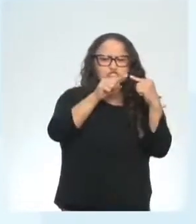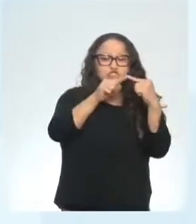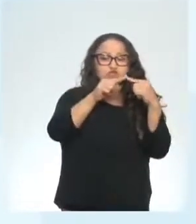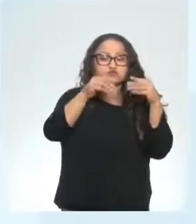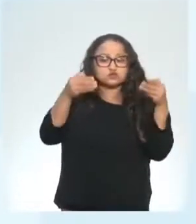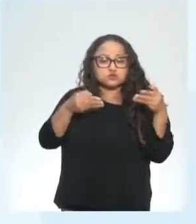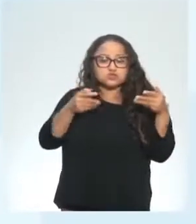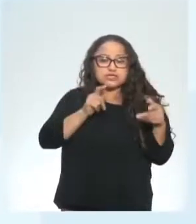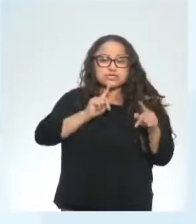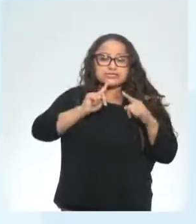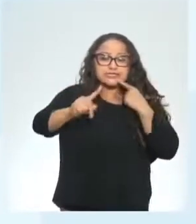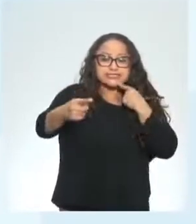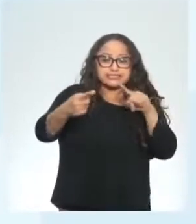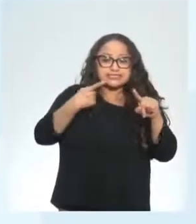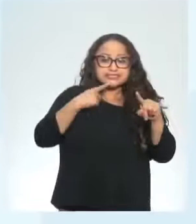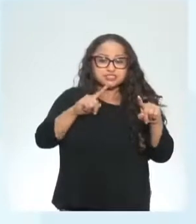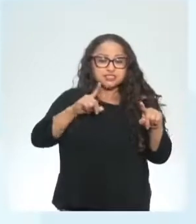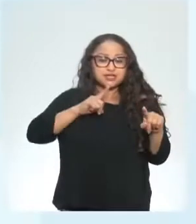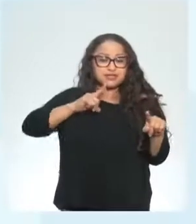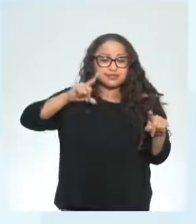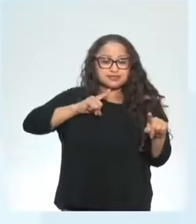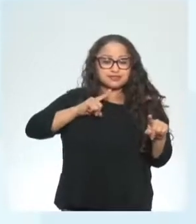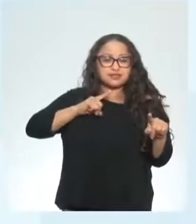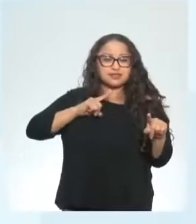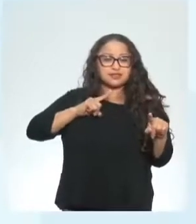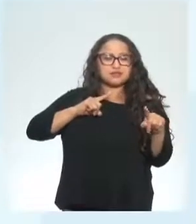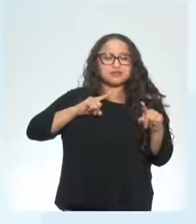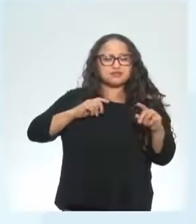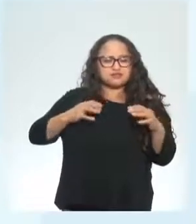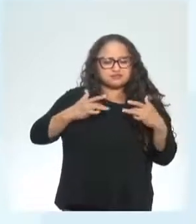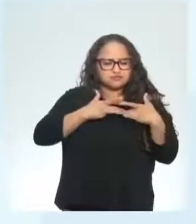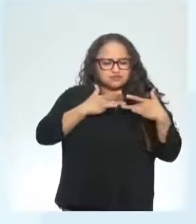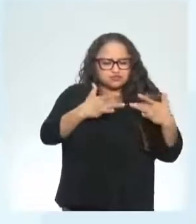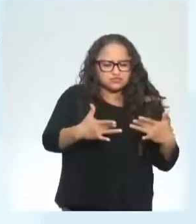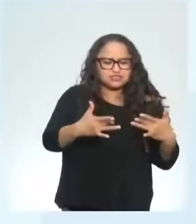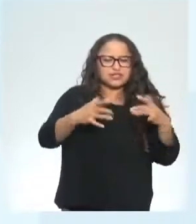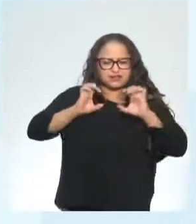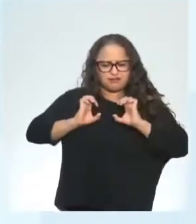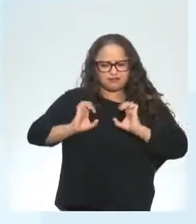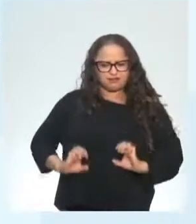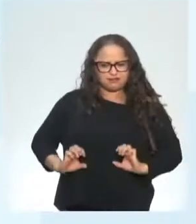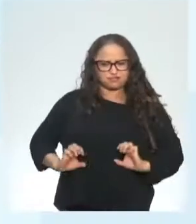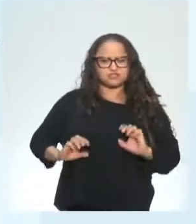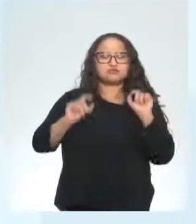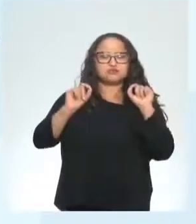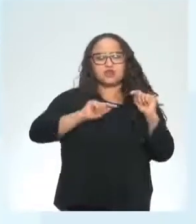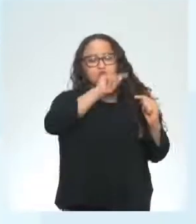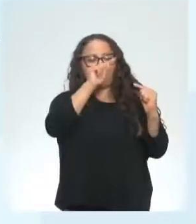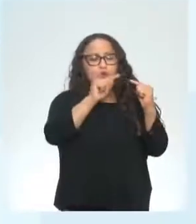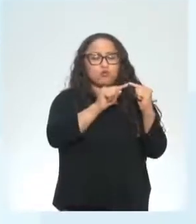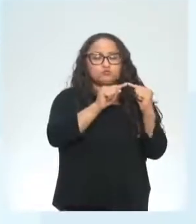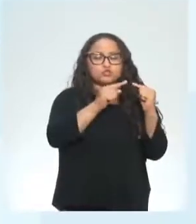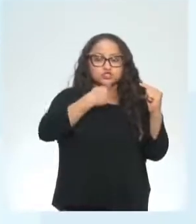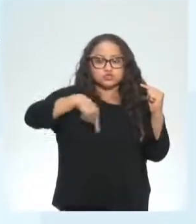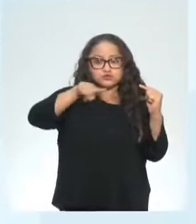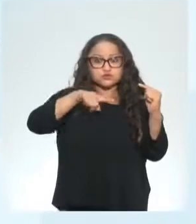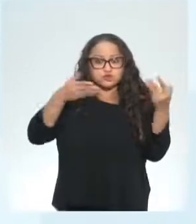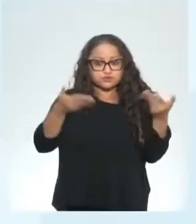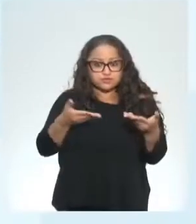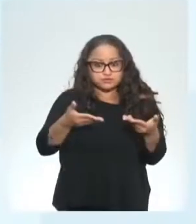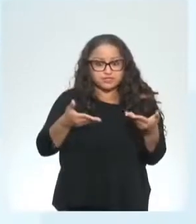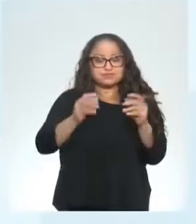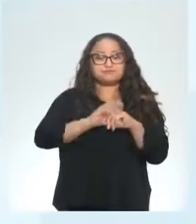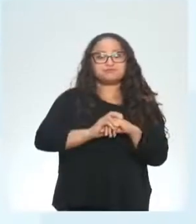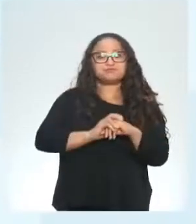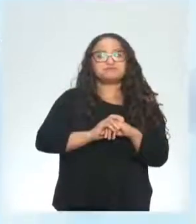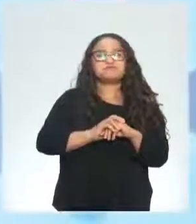maneira crítica, criativa, solidária e ética. Quais são os objetos de conhecimento que iremos trabalhar na aula de hoje? Ou seja,